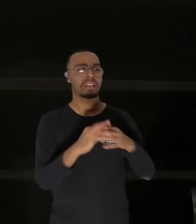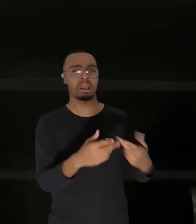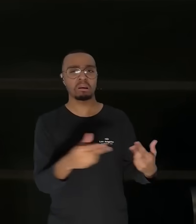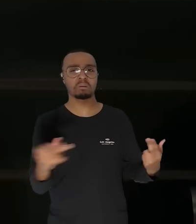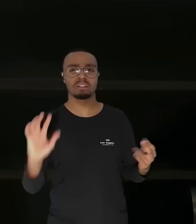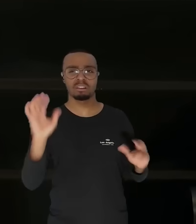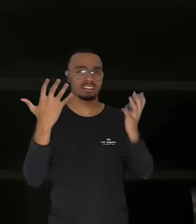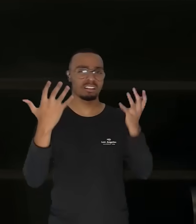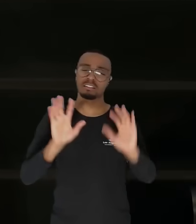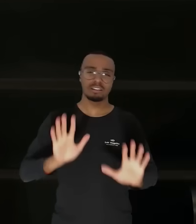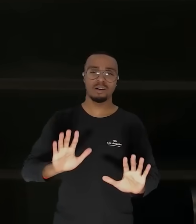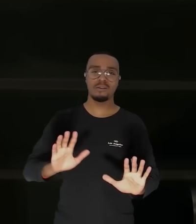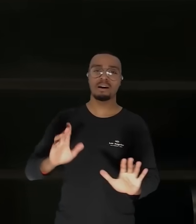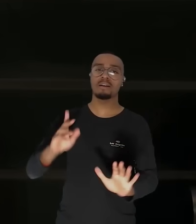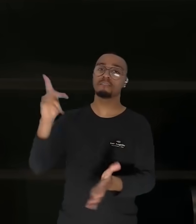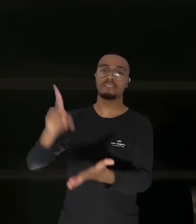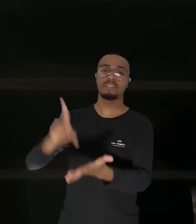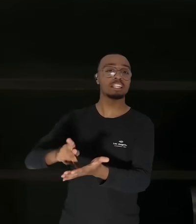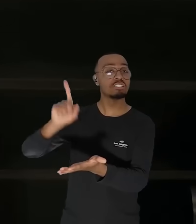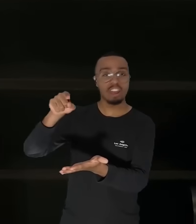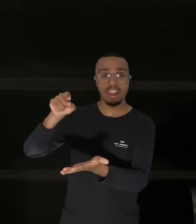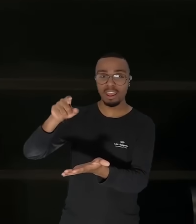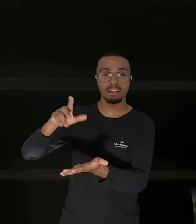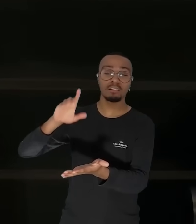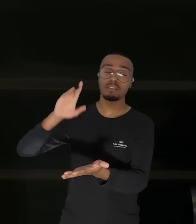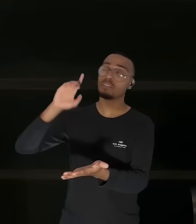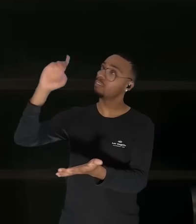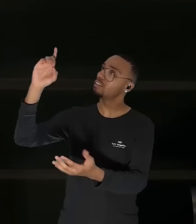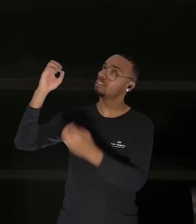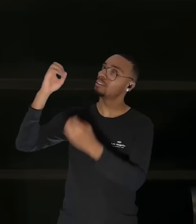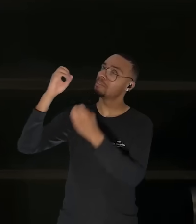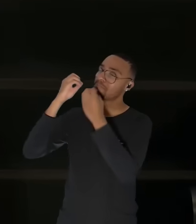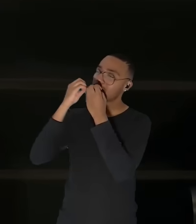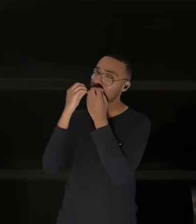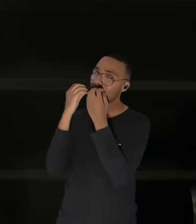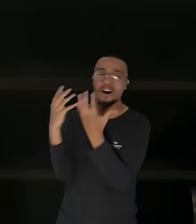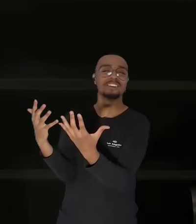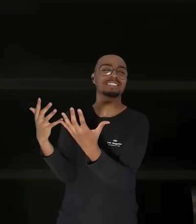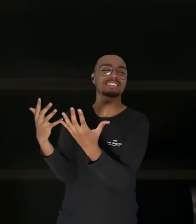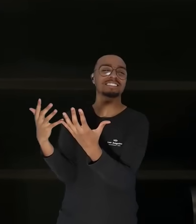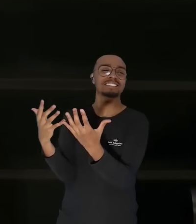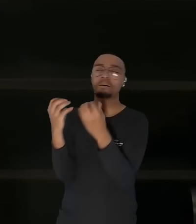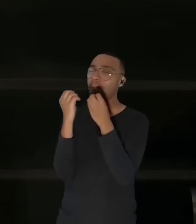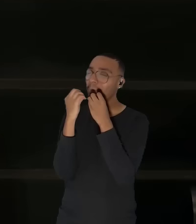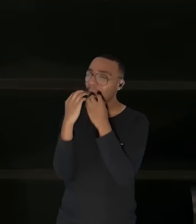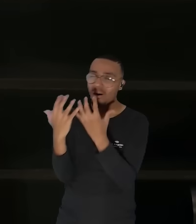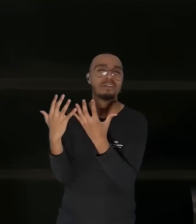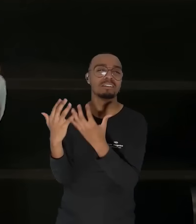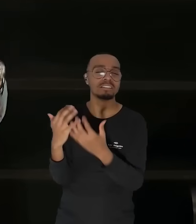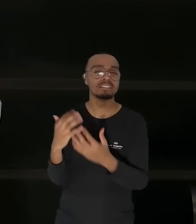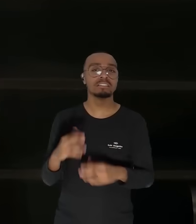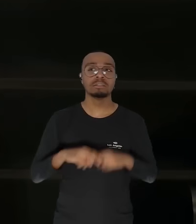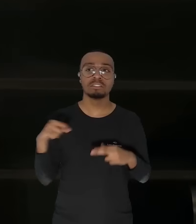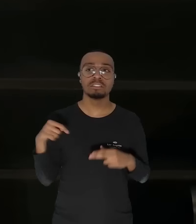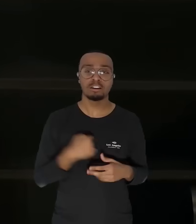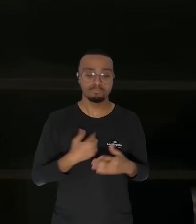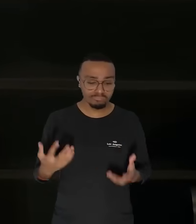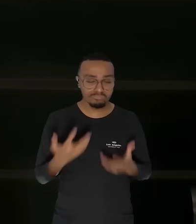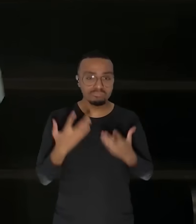um fato. Deus é bom. Isso tem que me mover, isso tem que me tirar da cama todos os dias pela manhã, isso